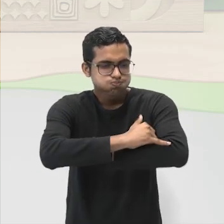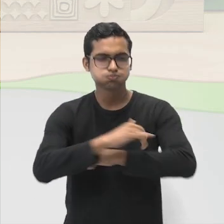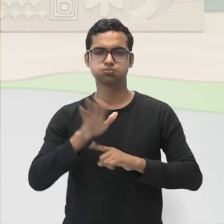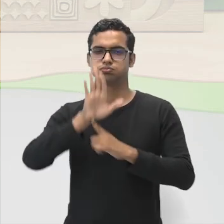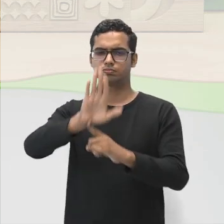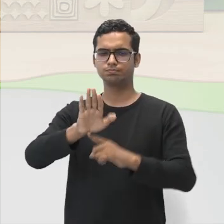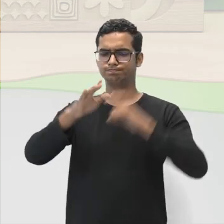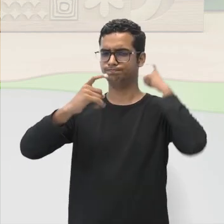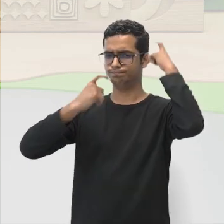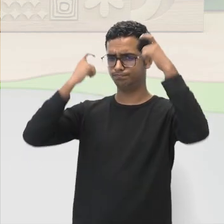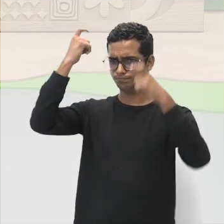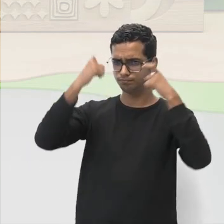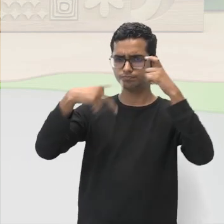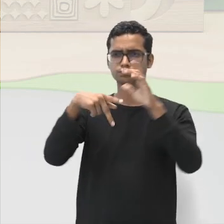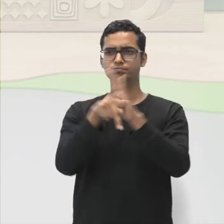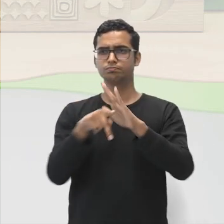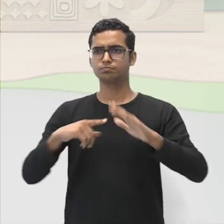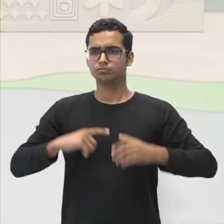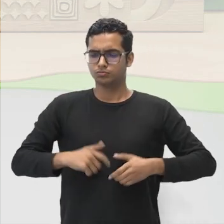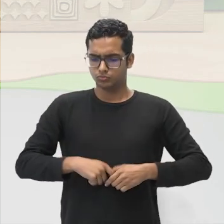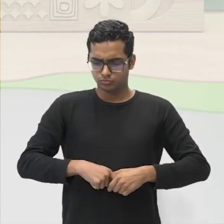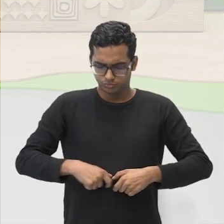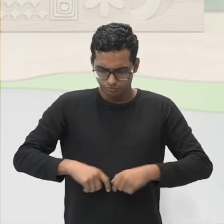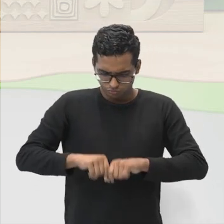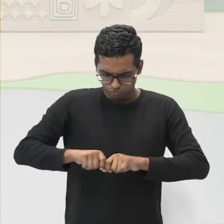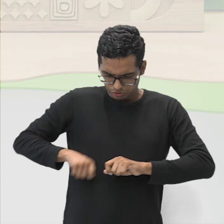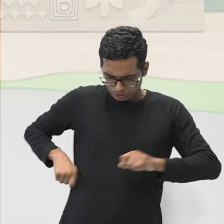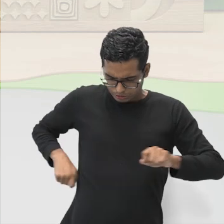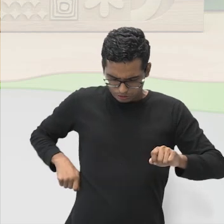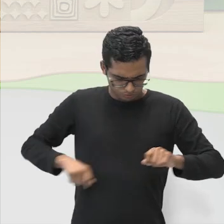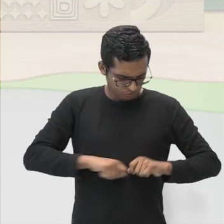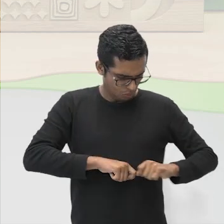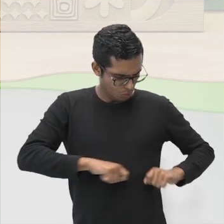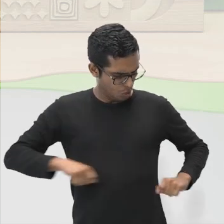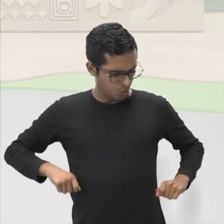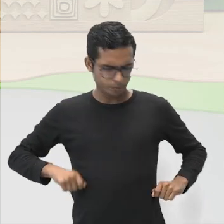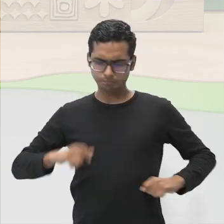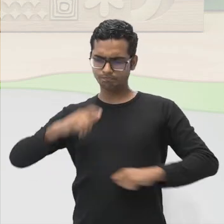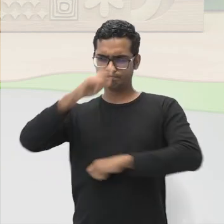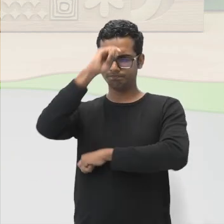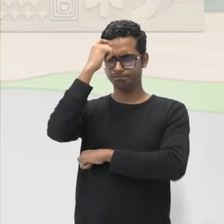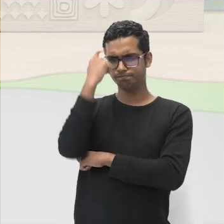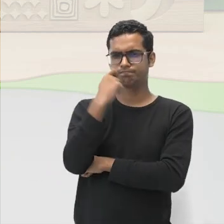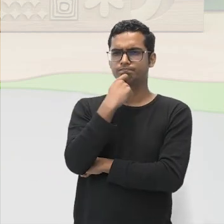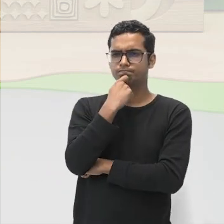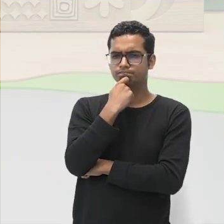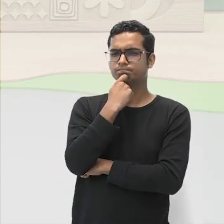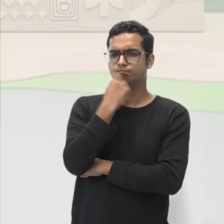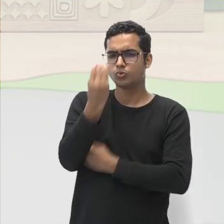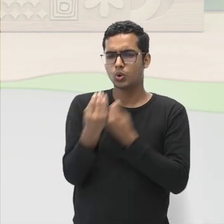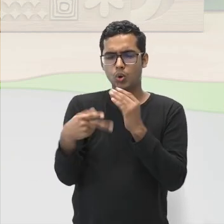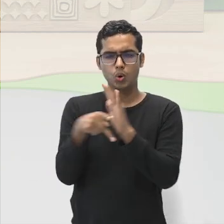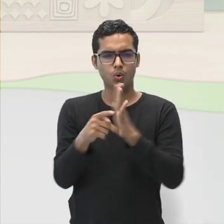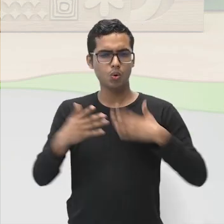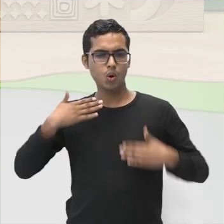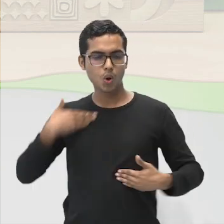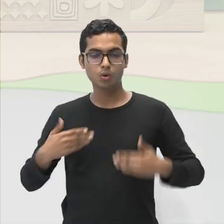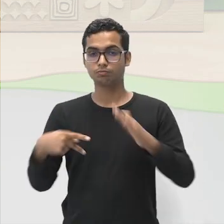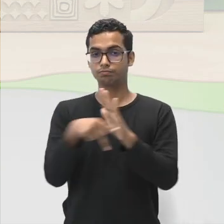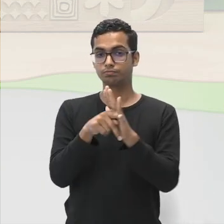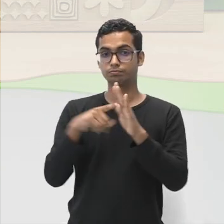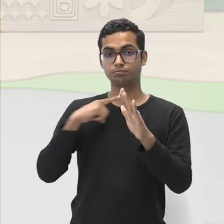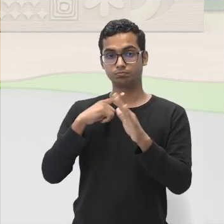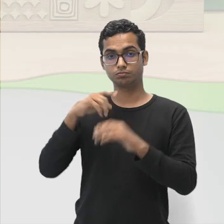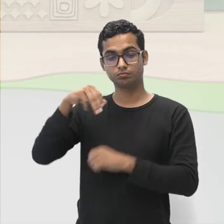né, preocupado com a sua circunferência. Metabolismo é o conjunto de reações